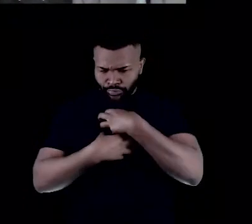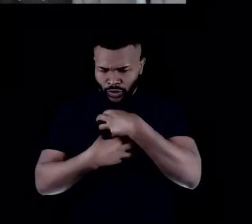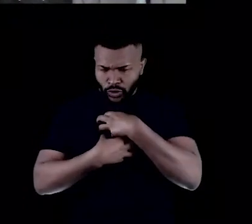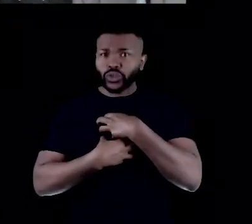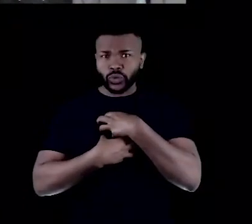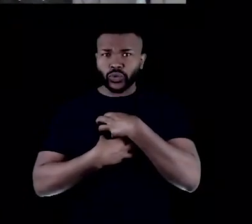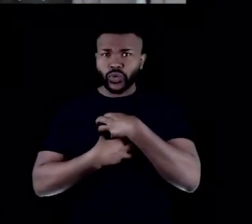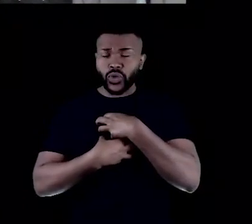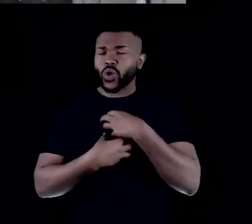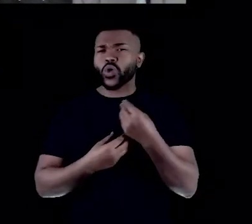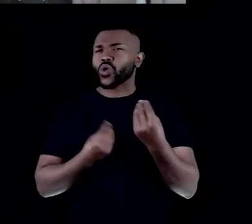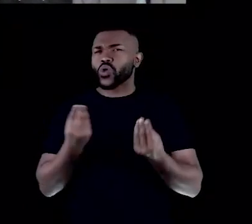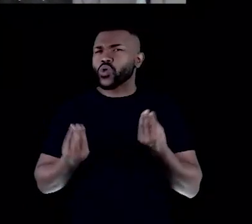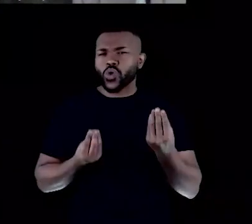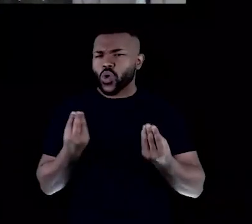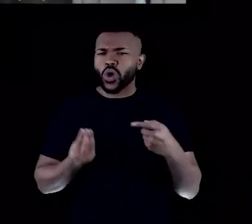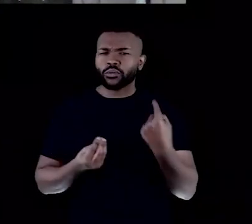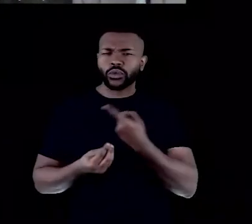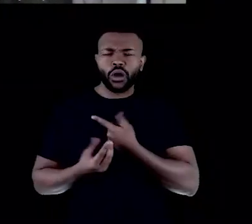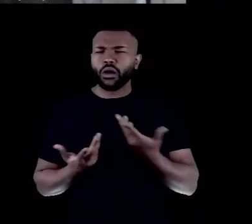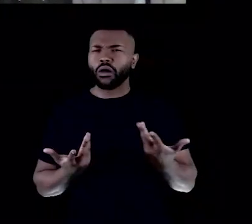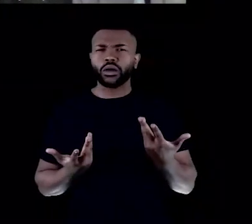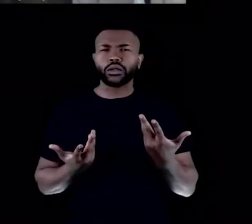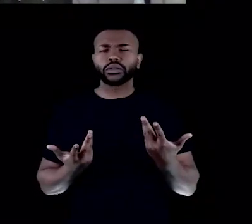nossos sentidos e sobre os nossos sentimentos, né?